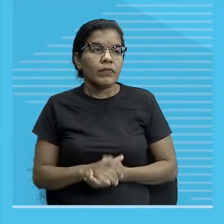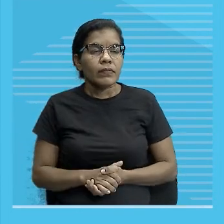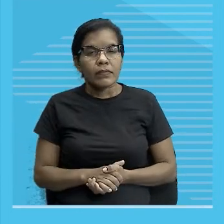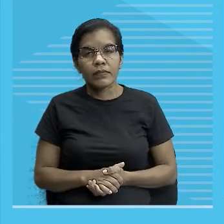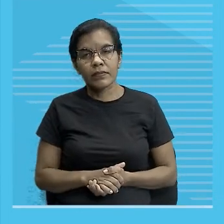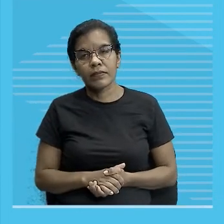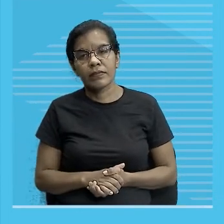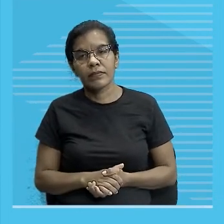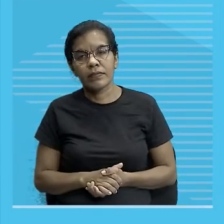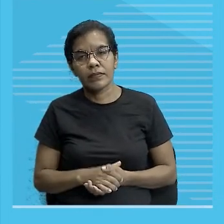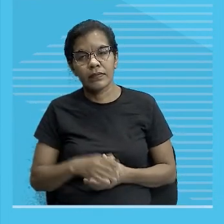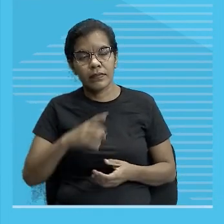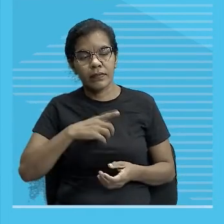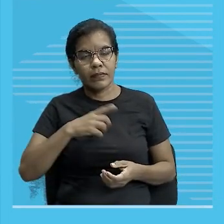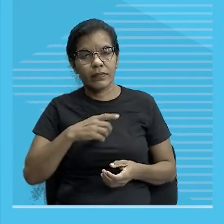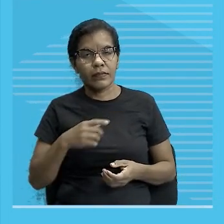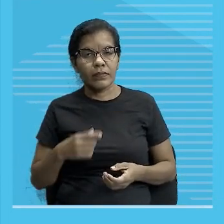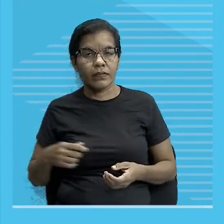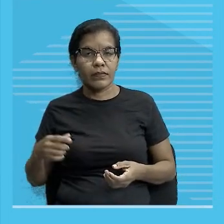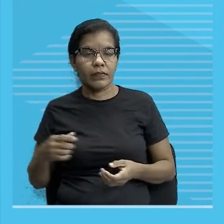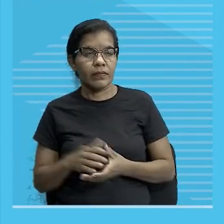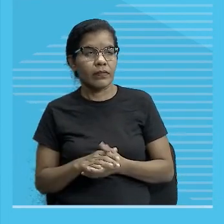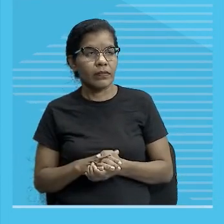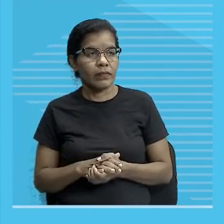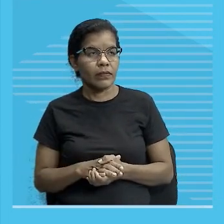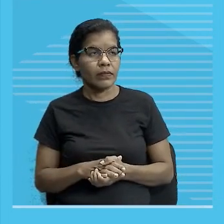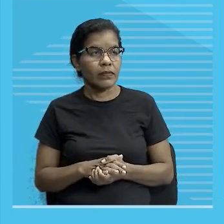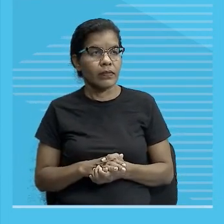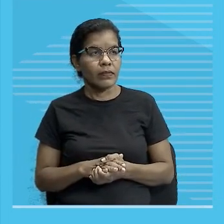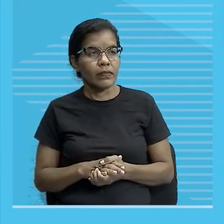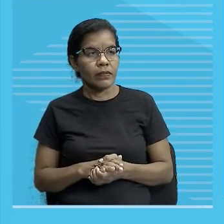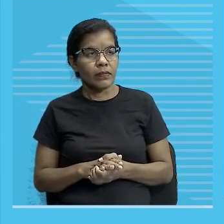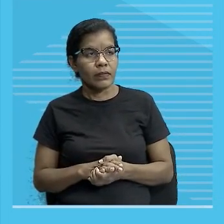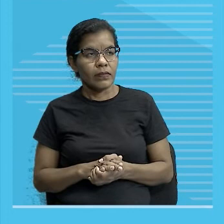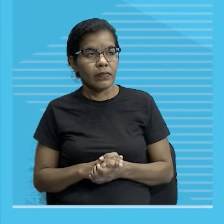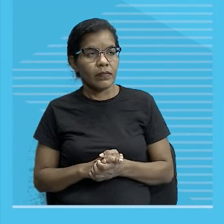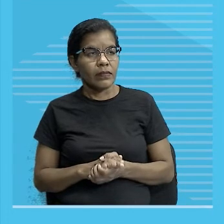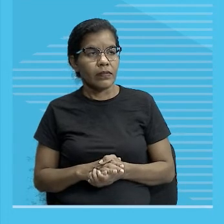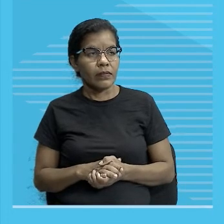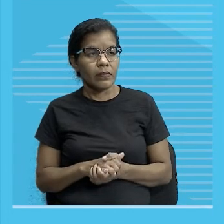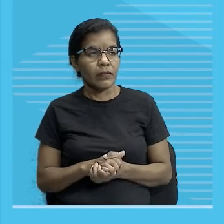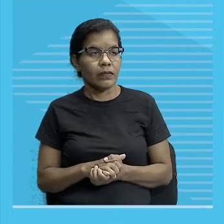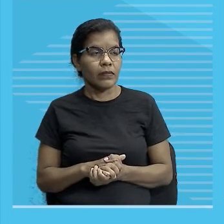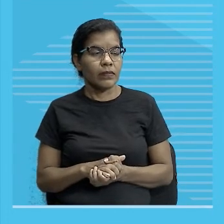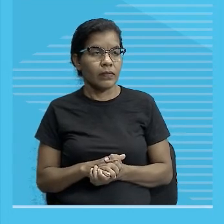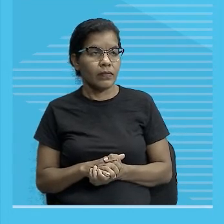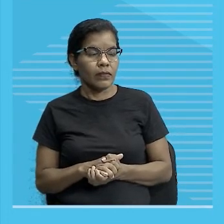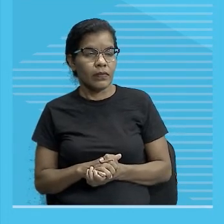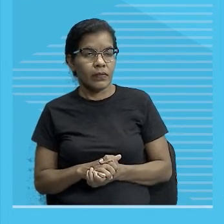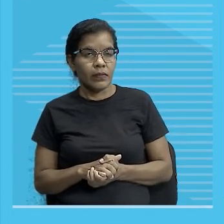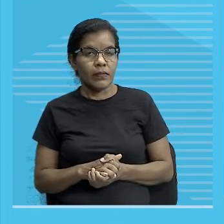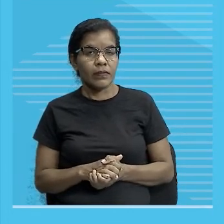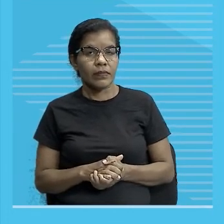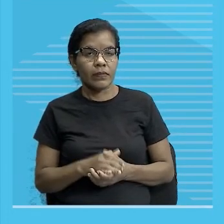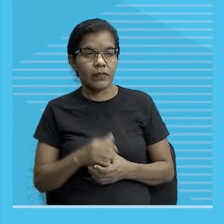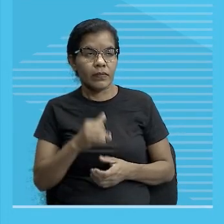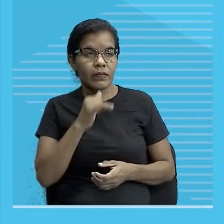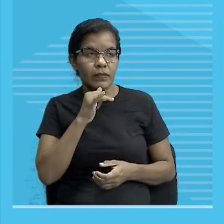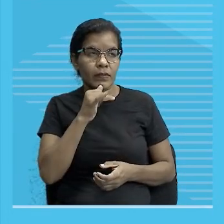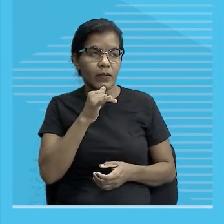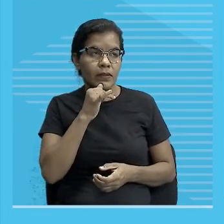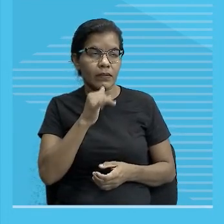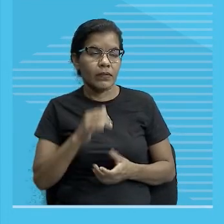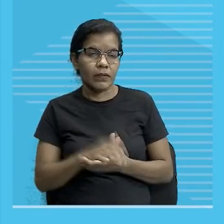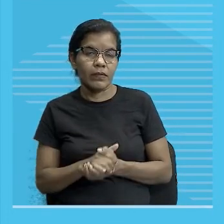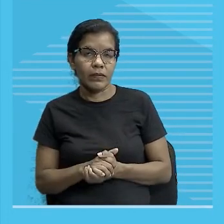de faca. Olha aí, ó. A baioneta com ou sem acento grave. Eu, sinceramente,